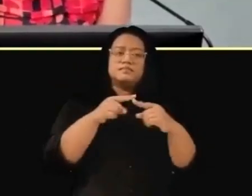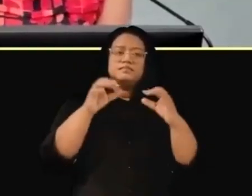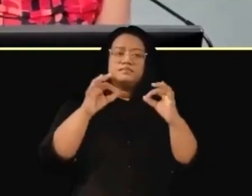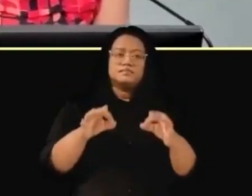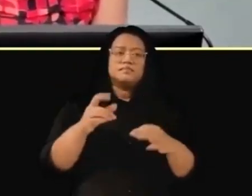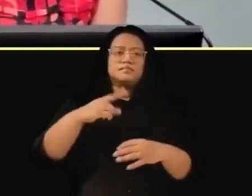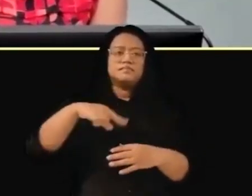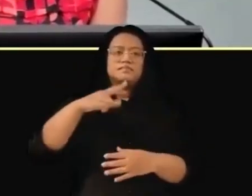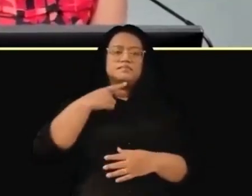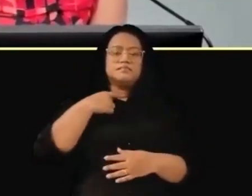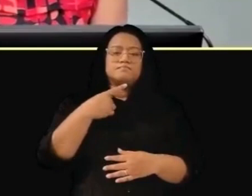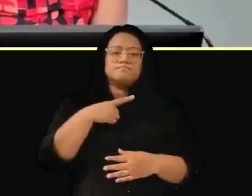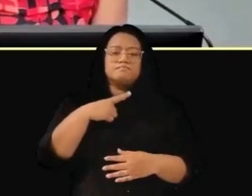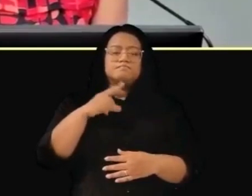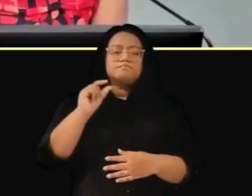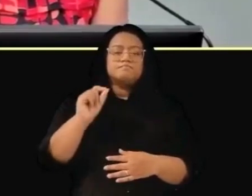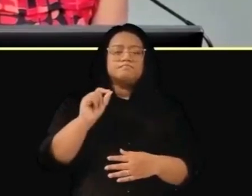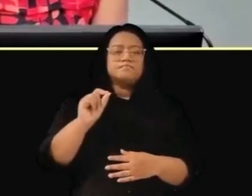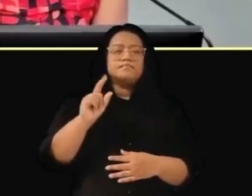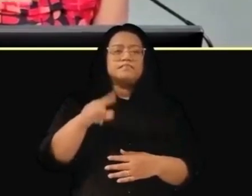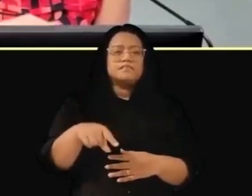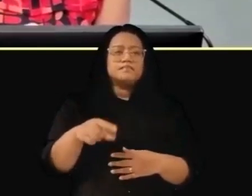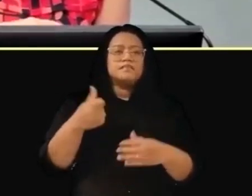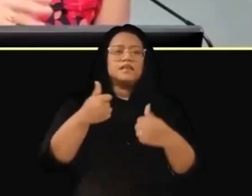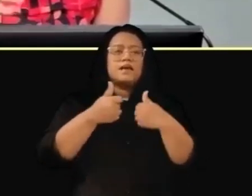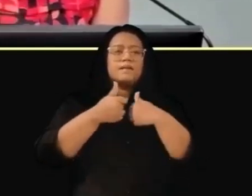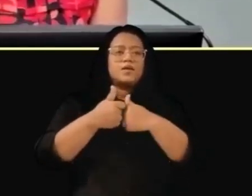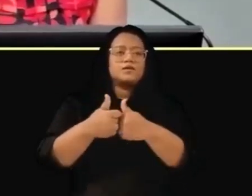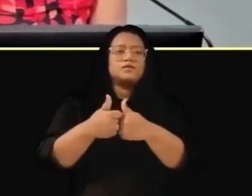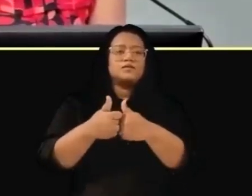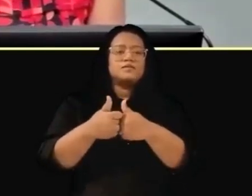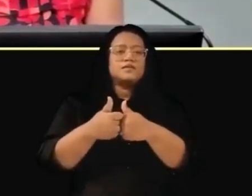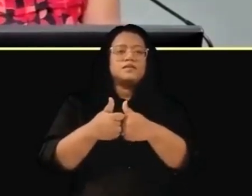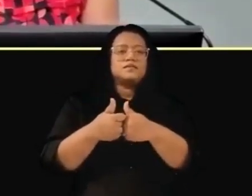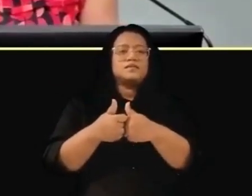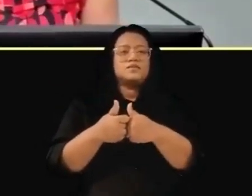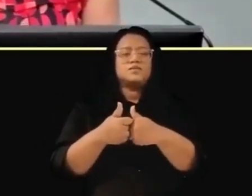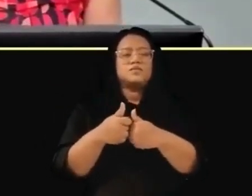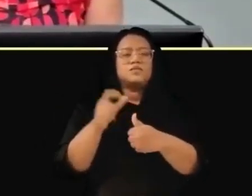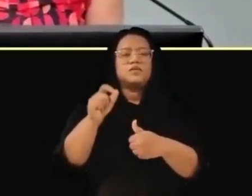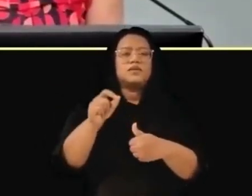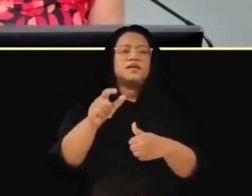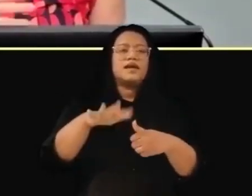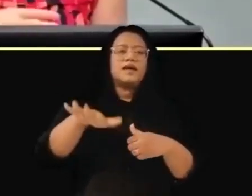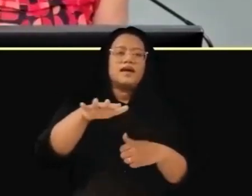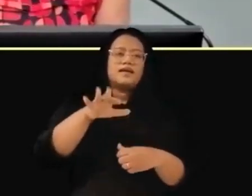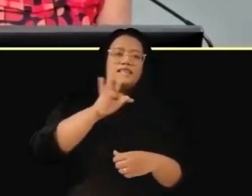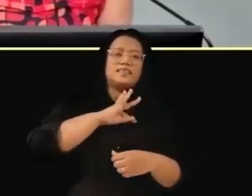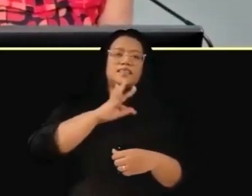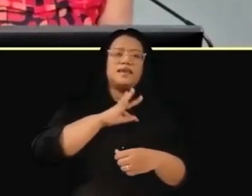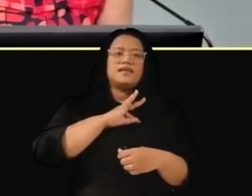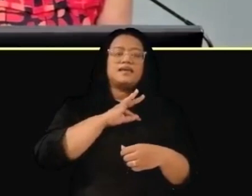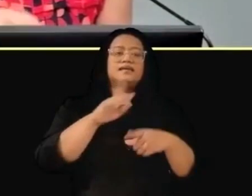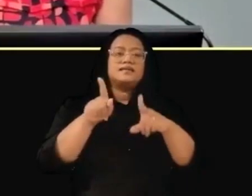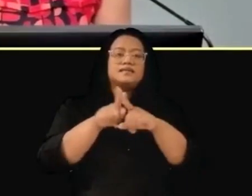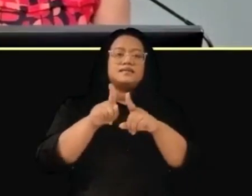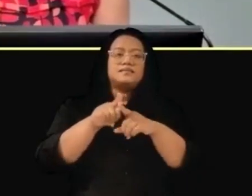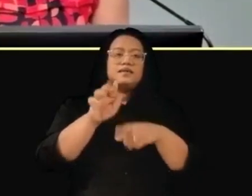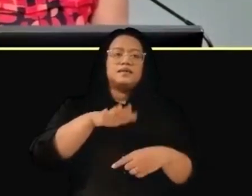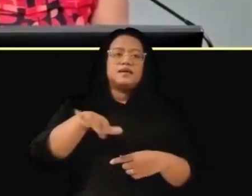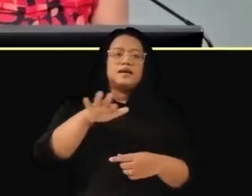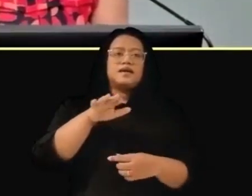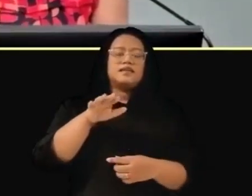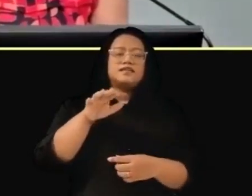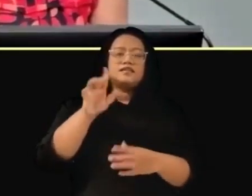em razão da aproximação das áreas técnicas com as áreas do direito. Nós temos